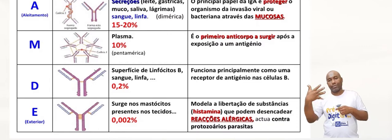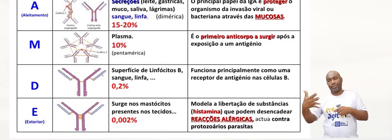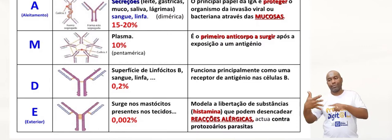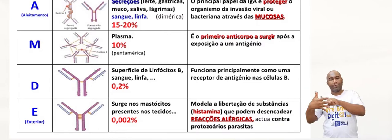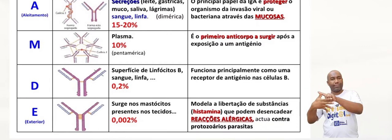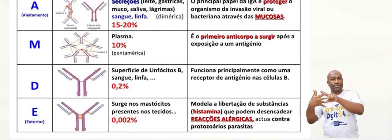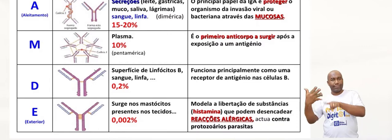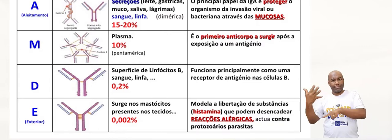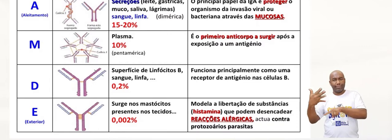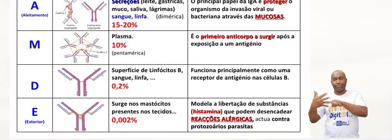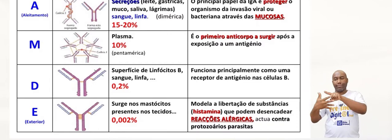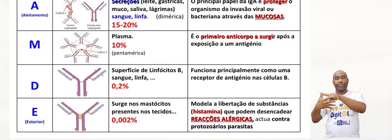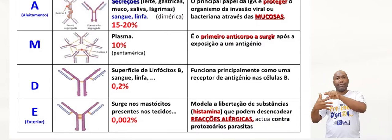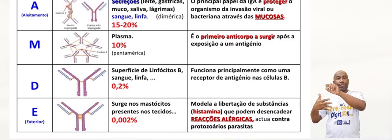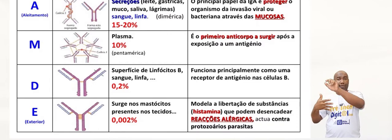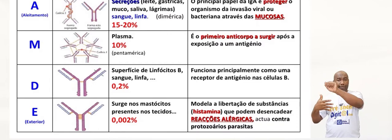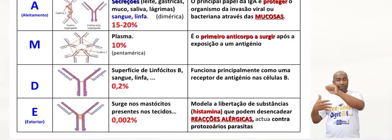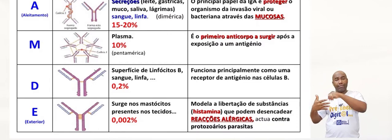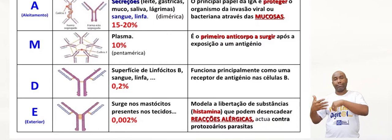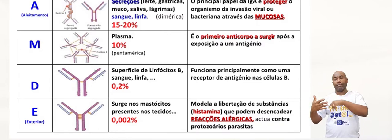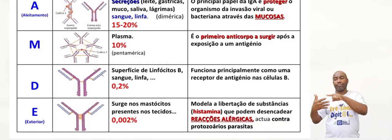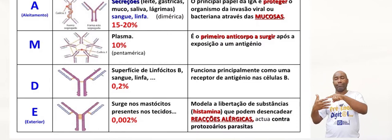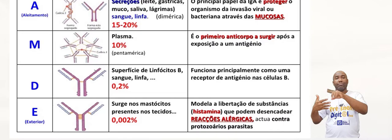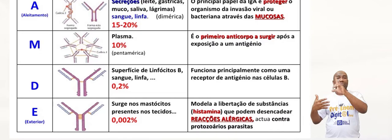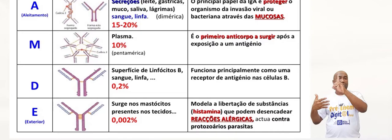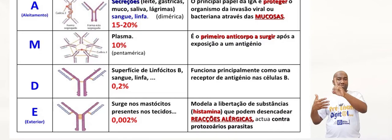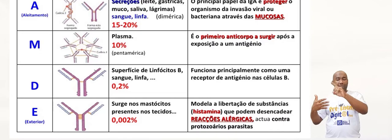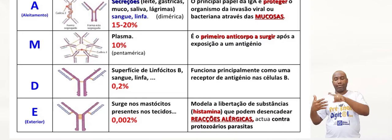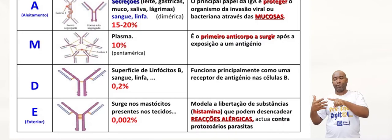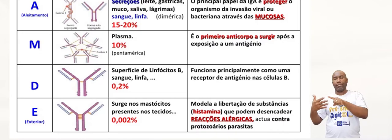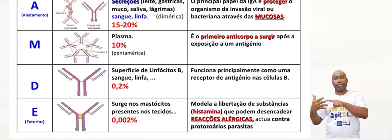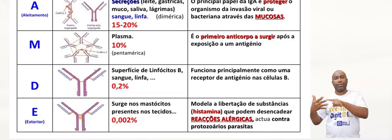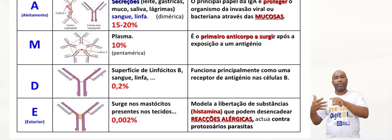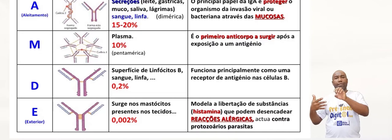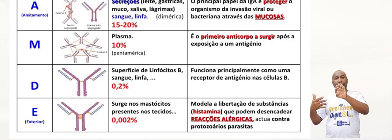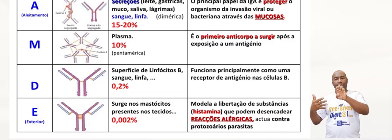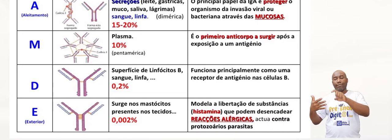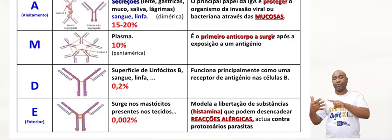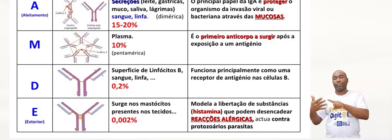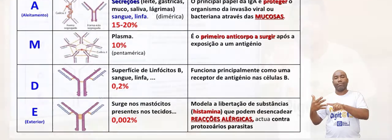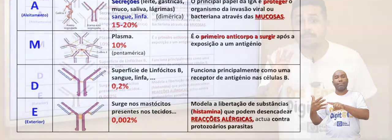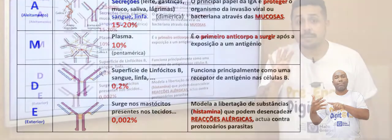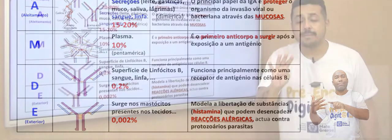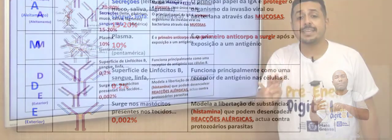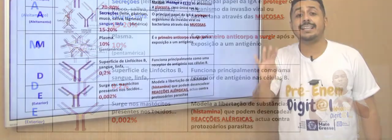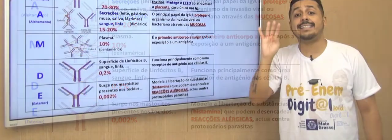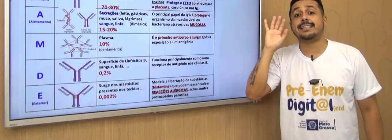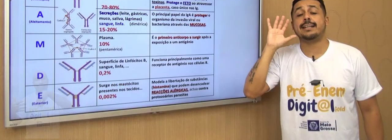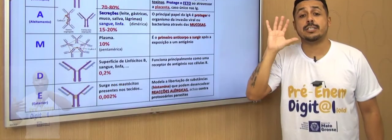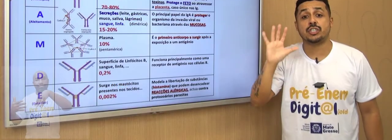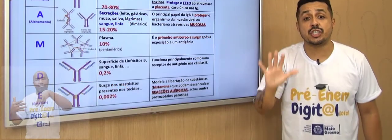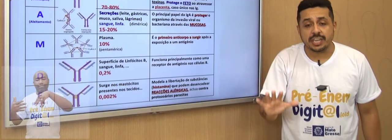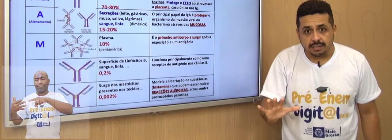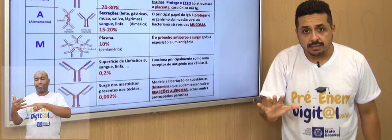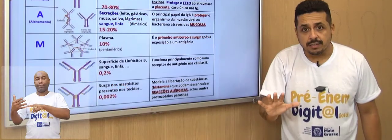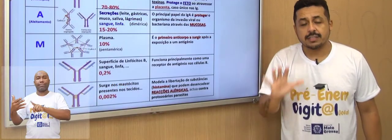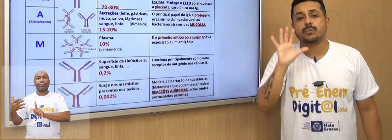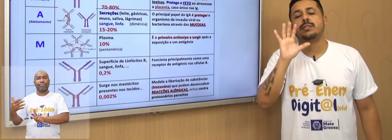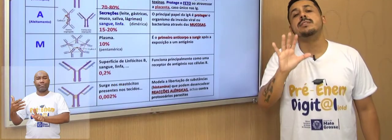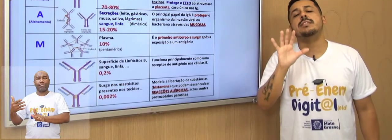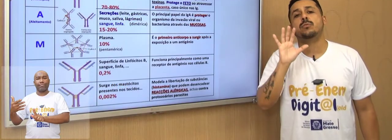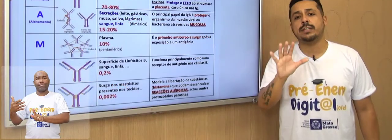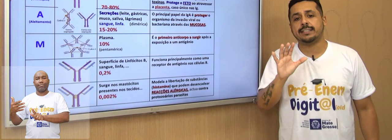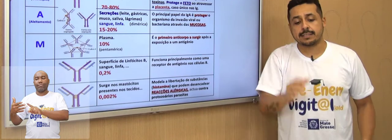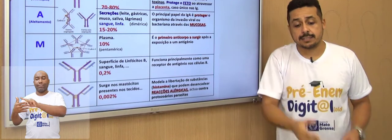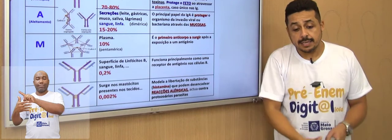letras. A letra A, a letra D, a letra E, a letra M e a letra G. Então